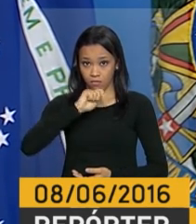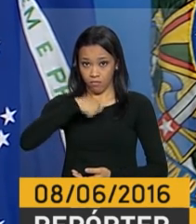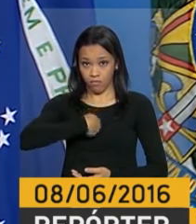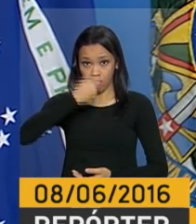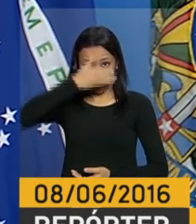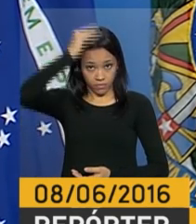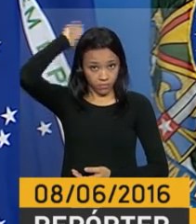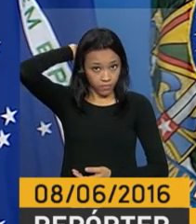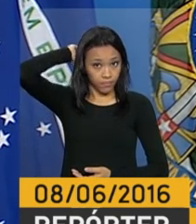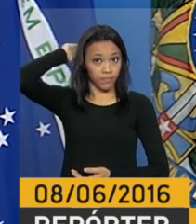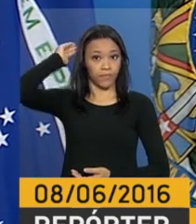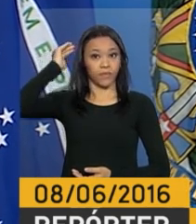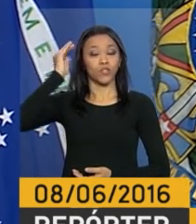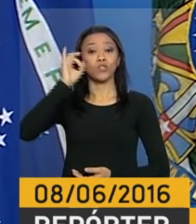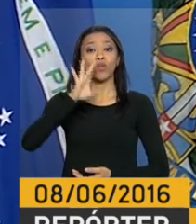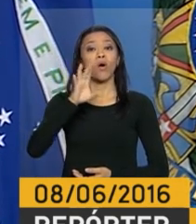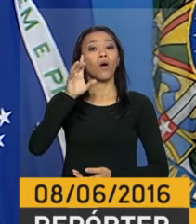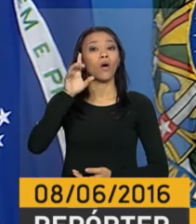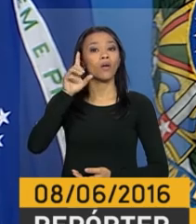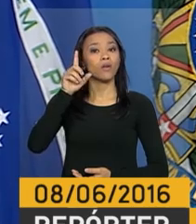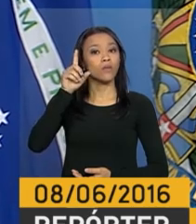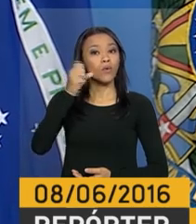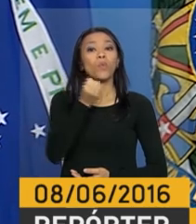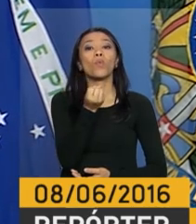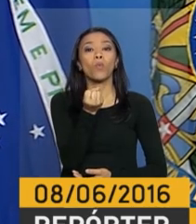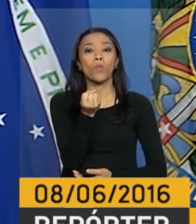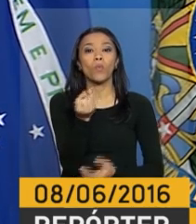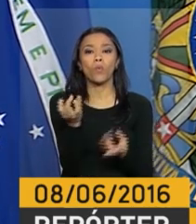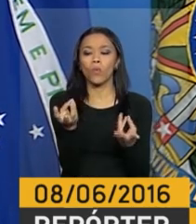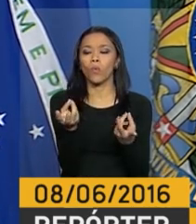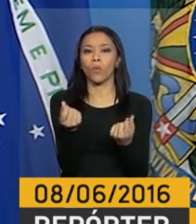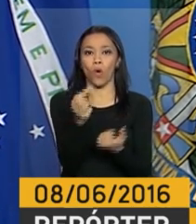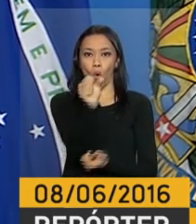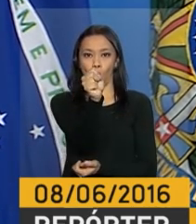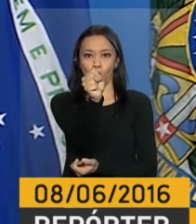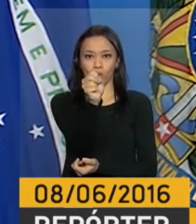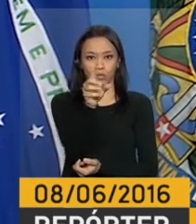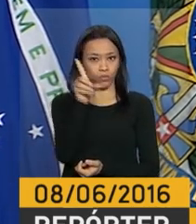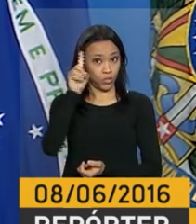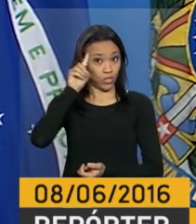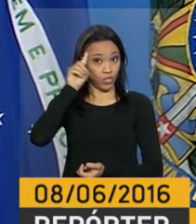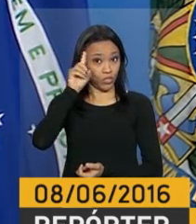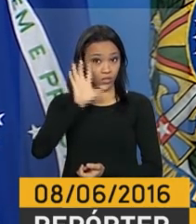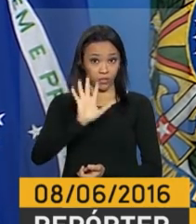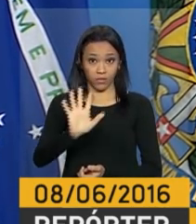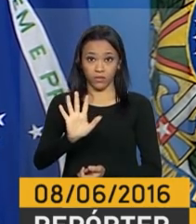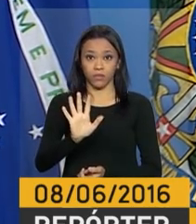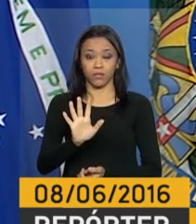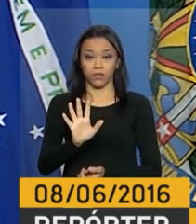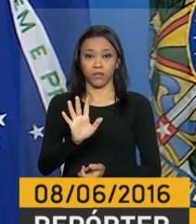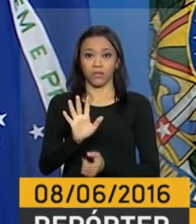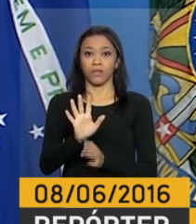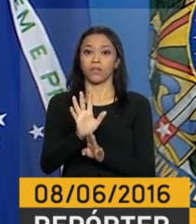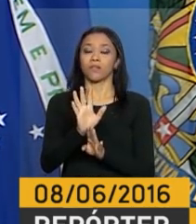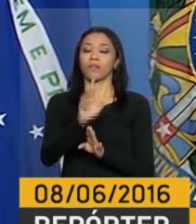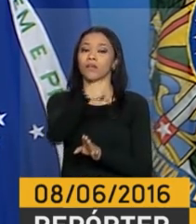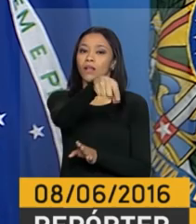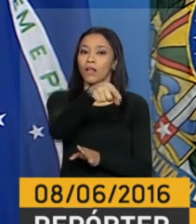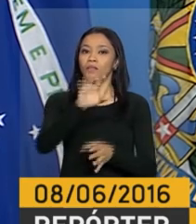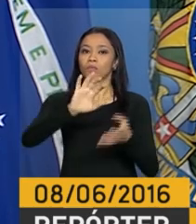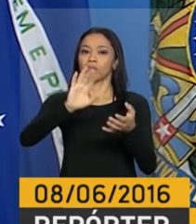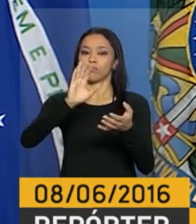mais do que 8 dias que antecederam a admissibilidade no senado